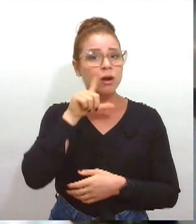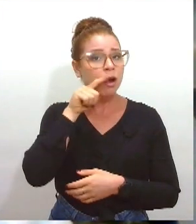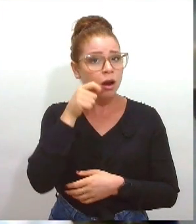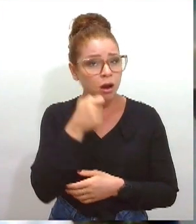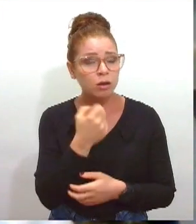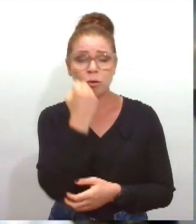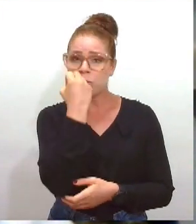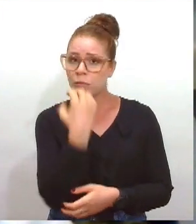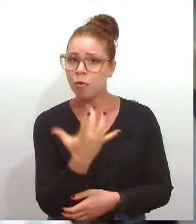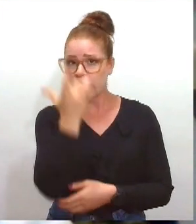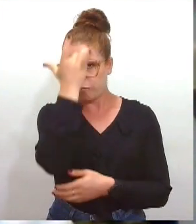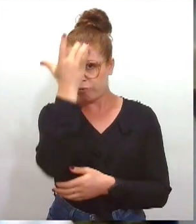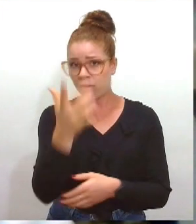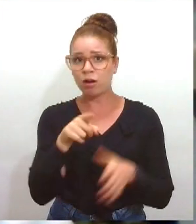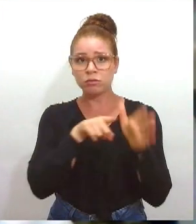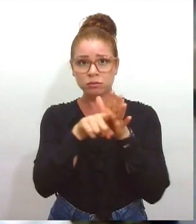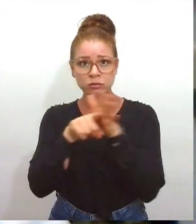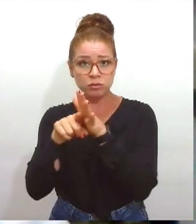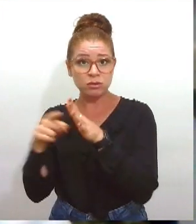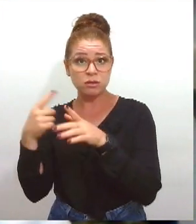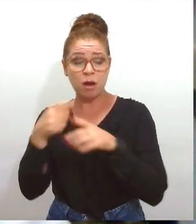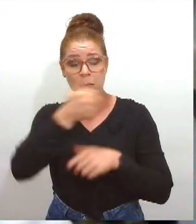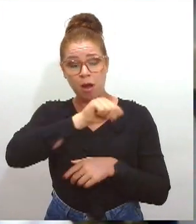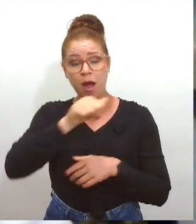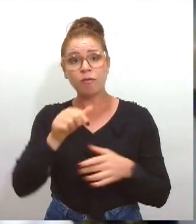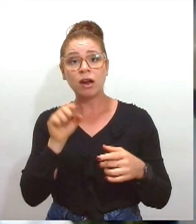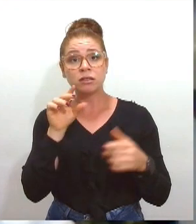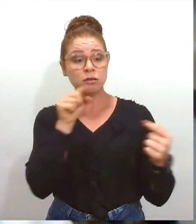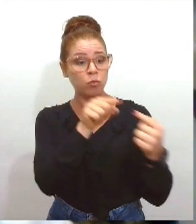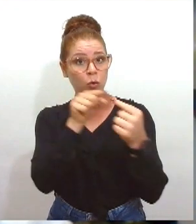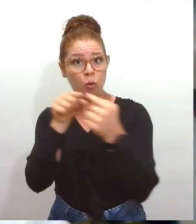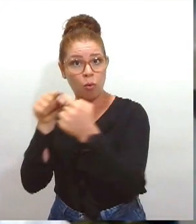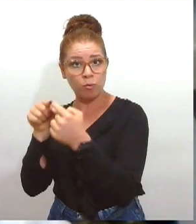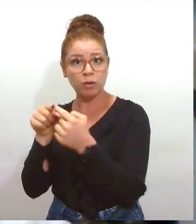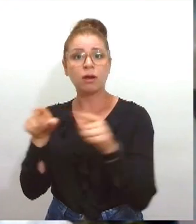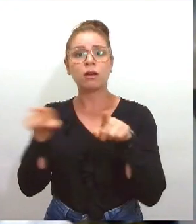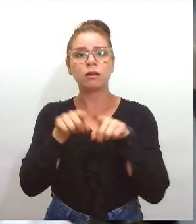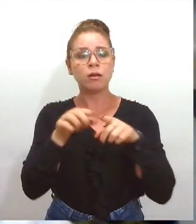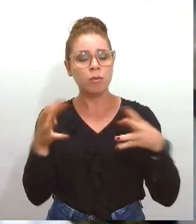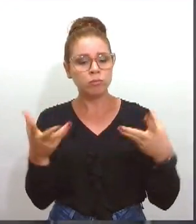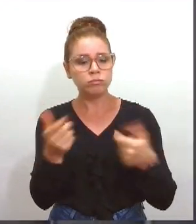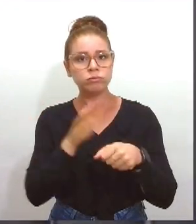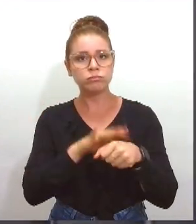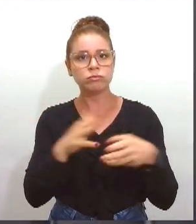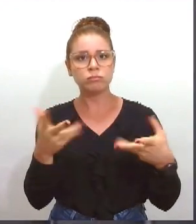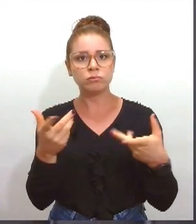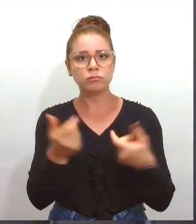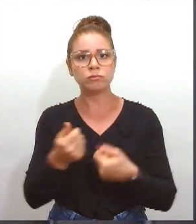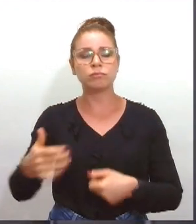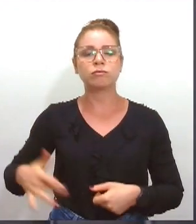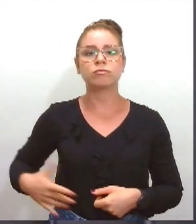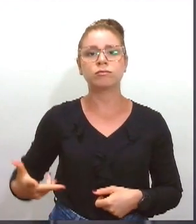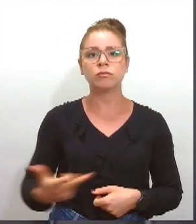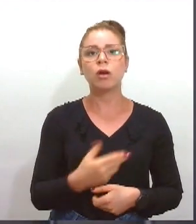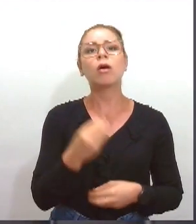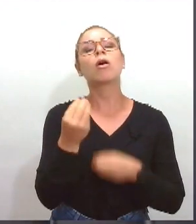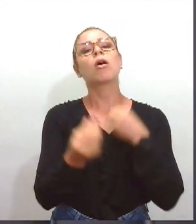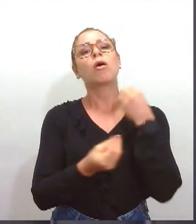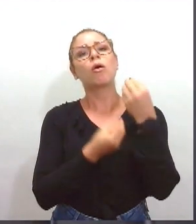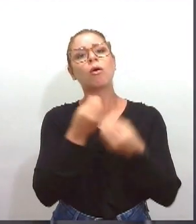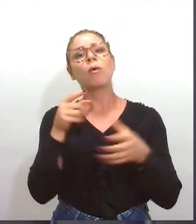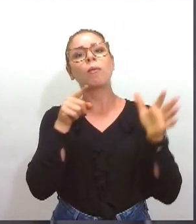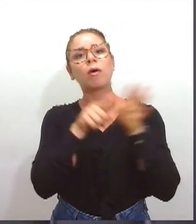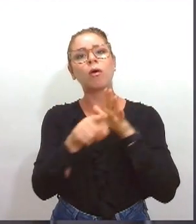de histocompatibilidade e garante uma melhor qualidade do procedimento. Doutor, como funciona a fila de